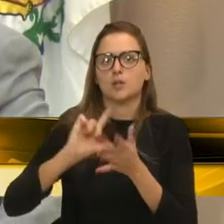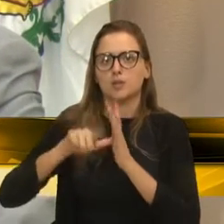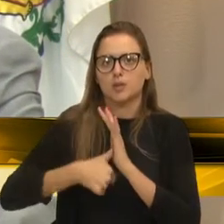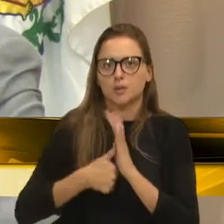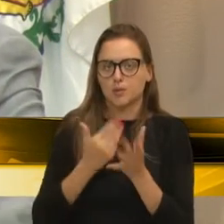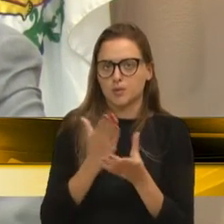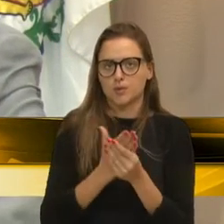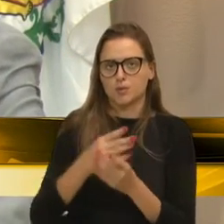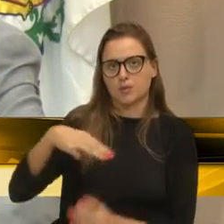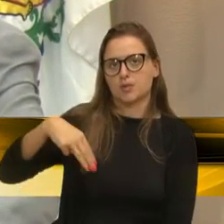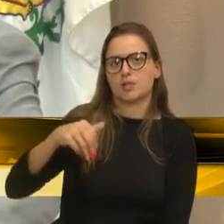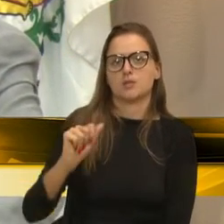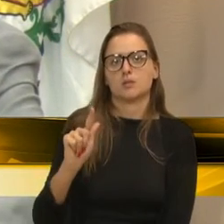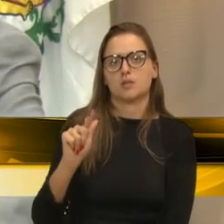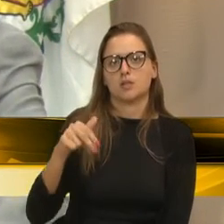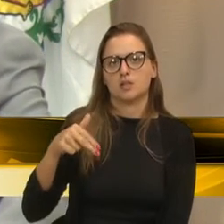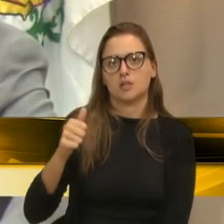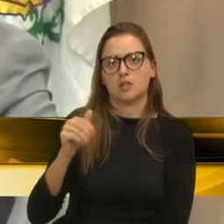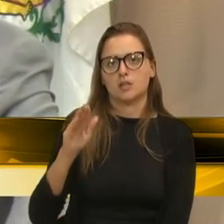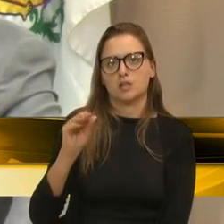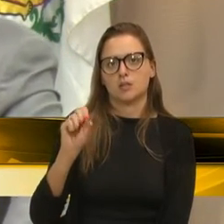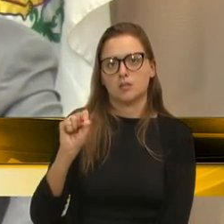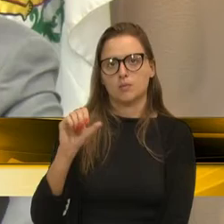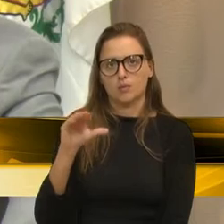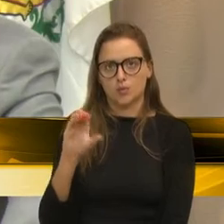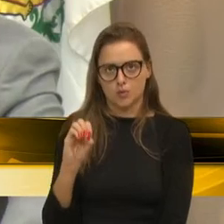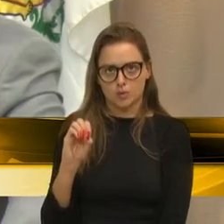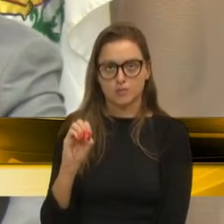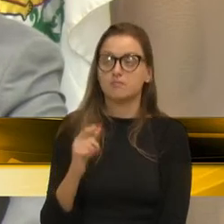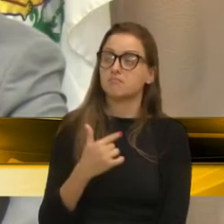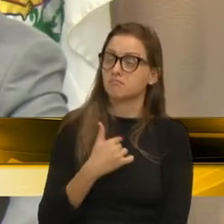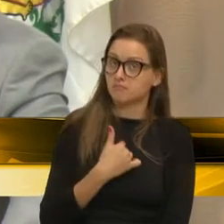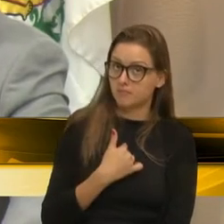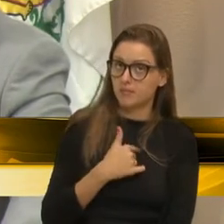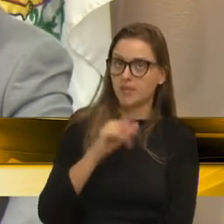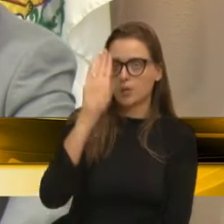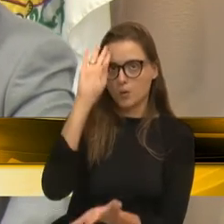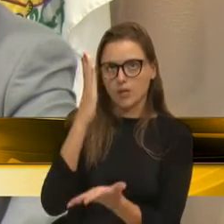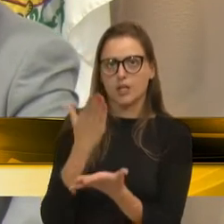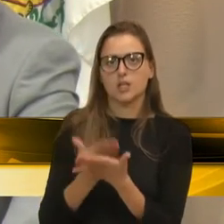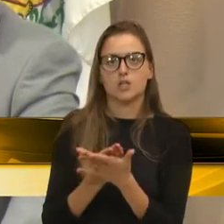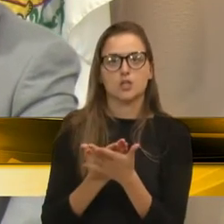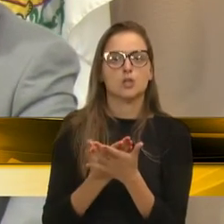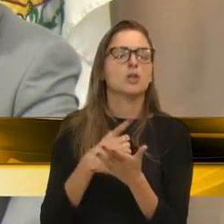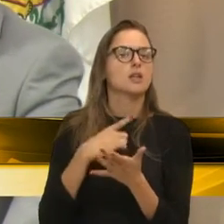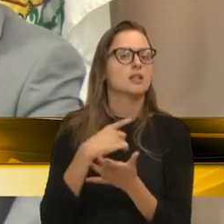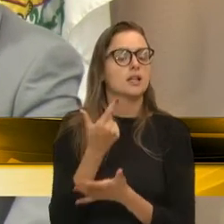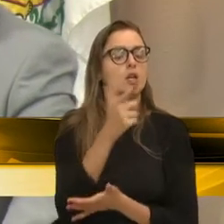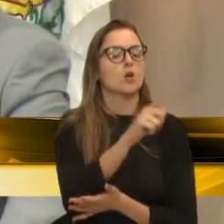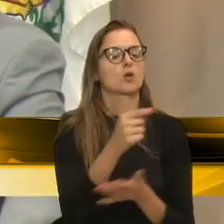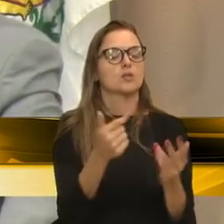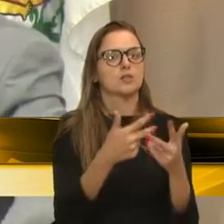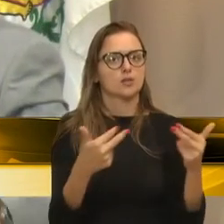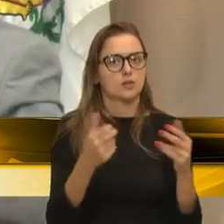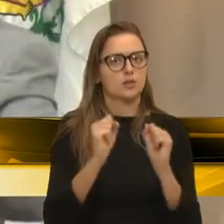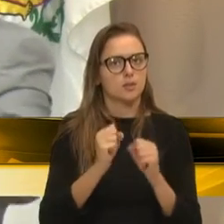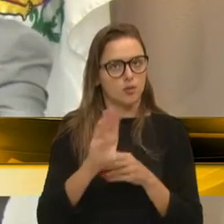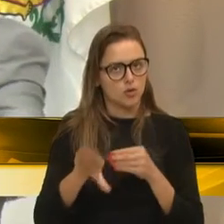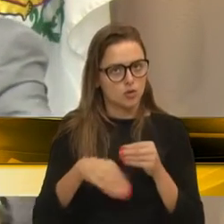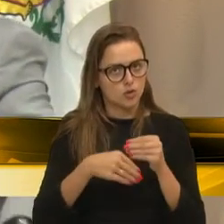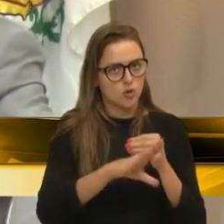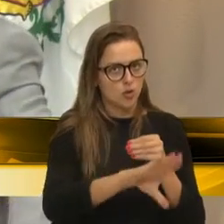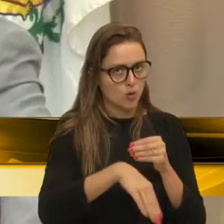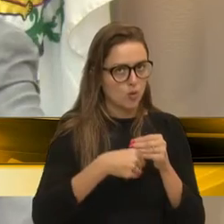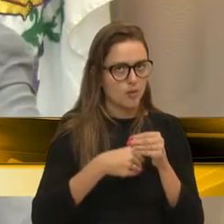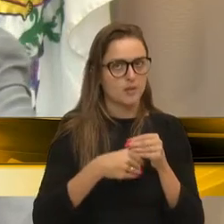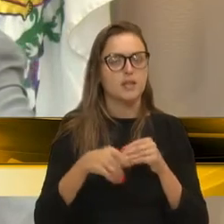Bosco. Eu acredito que esse ponto específico, vereador Uez, e tem outros que ele pode desenvolver a partir de